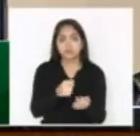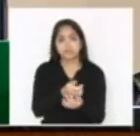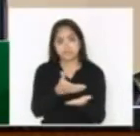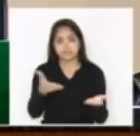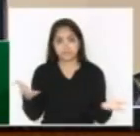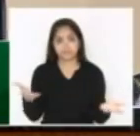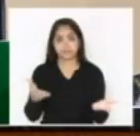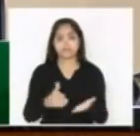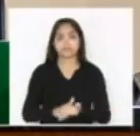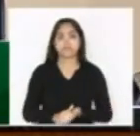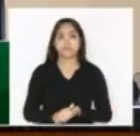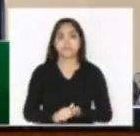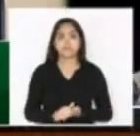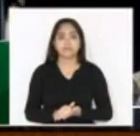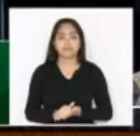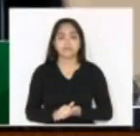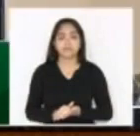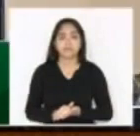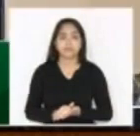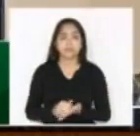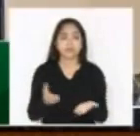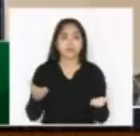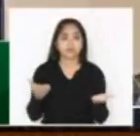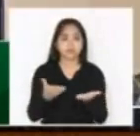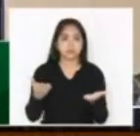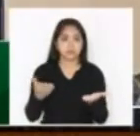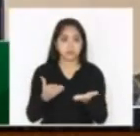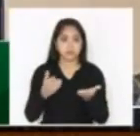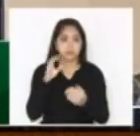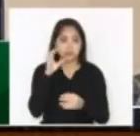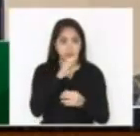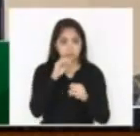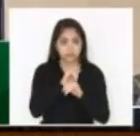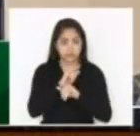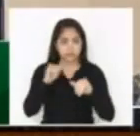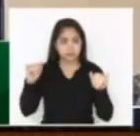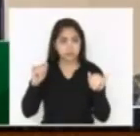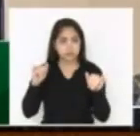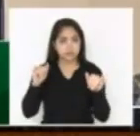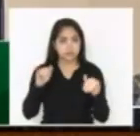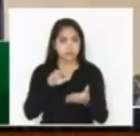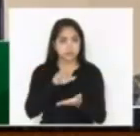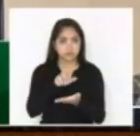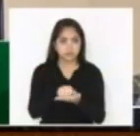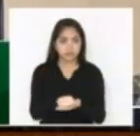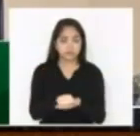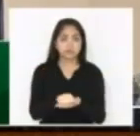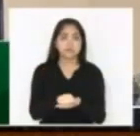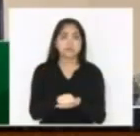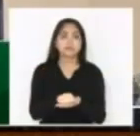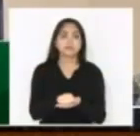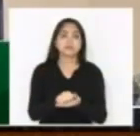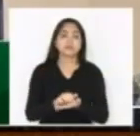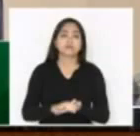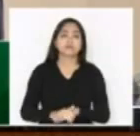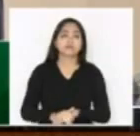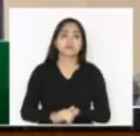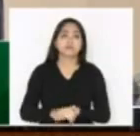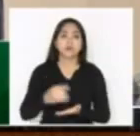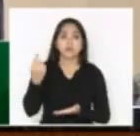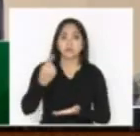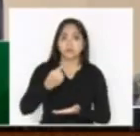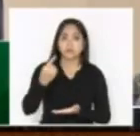do expediente. Agora, nas breves comunicações, escrito para falar,